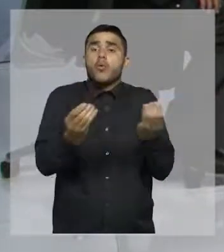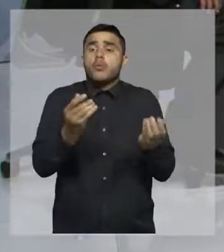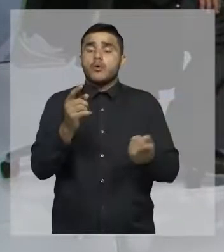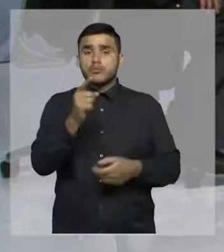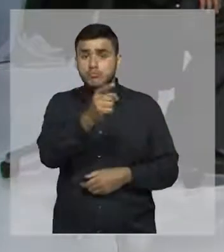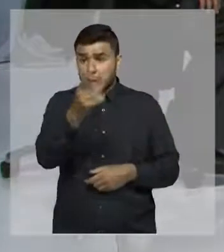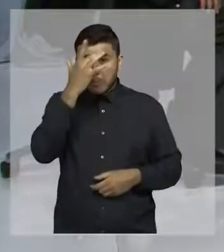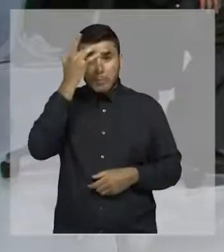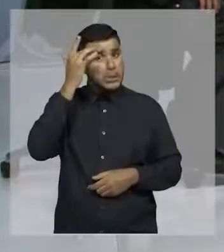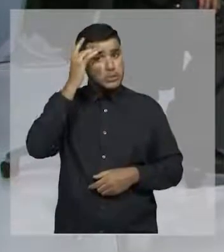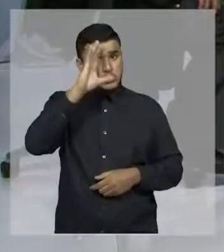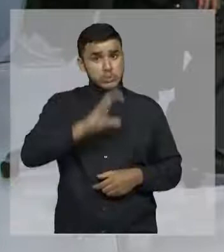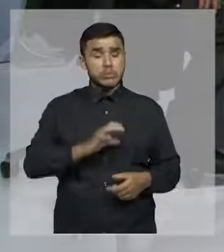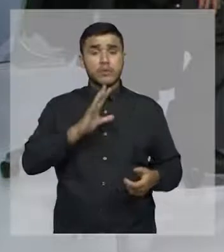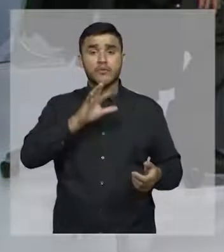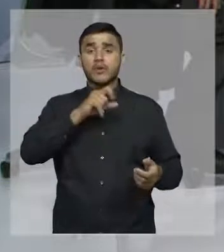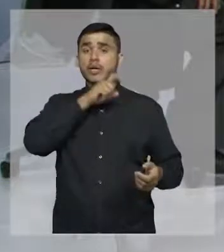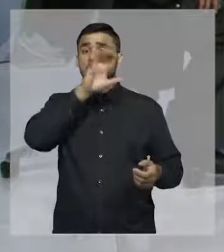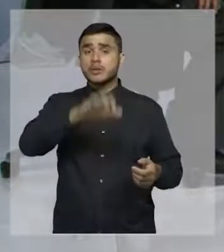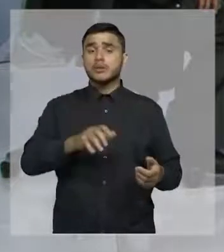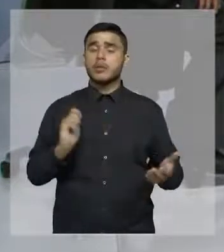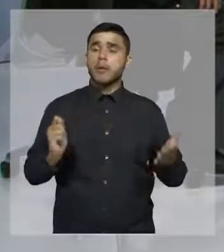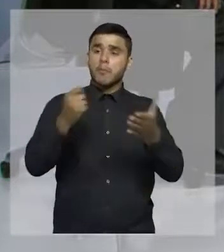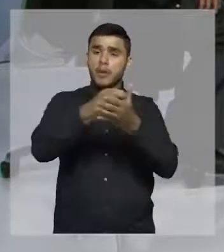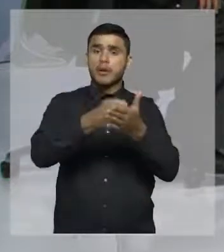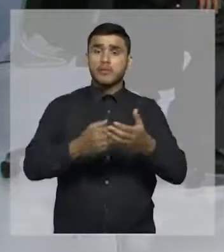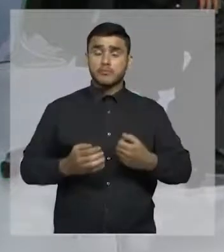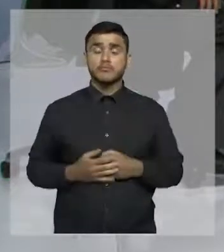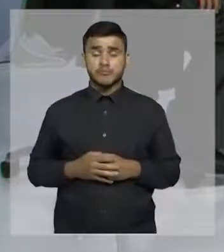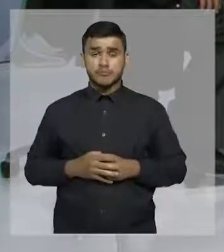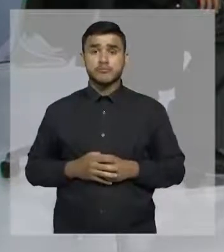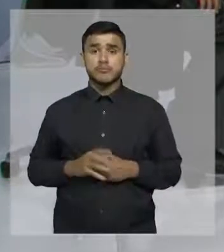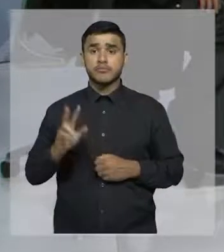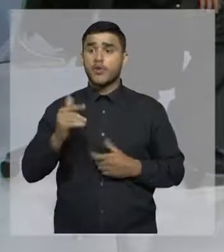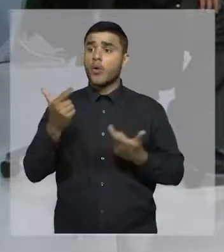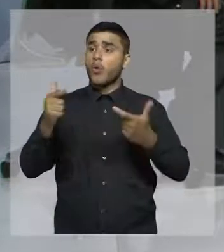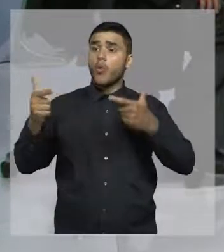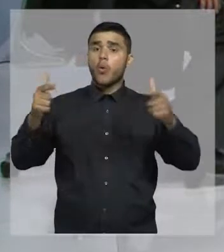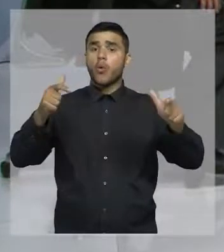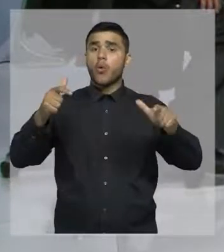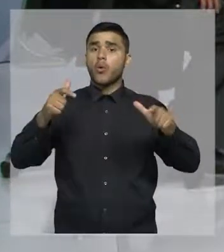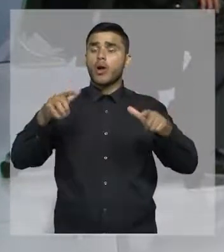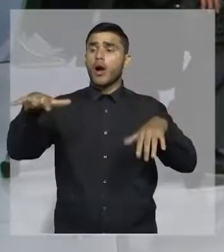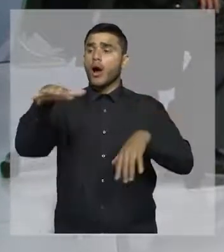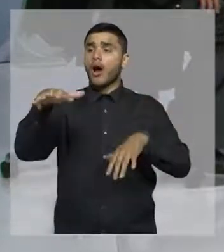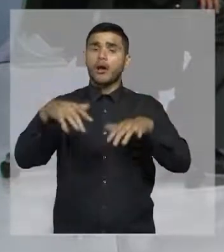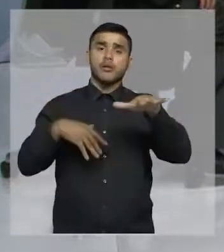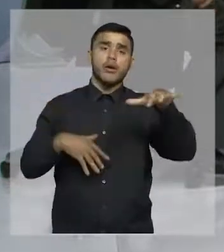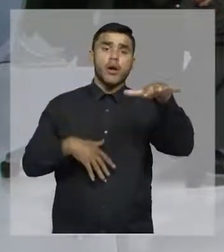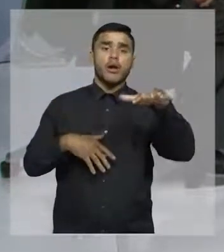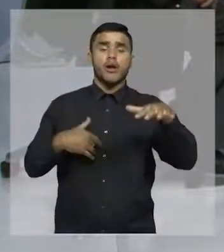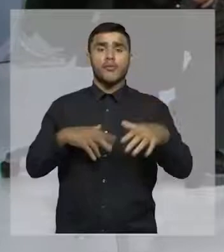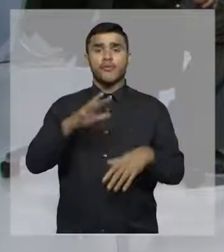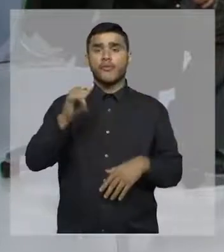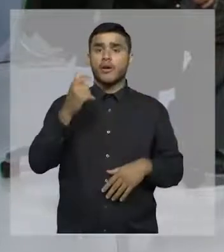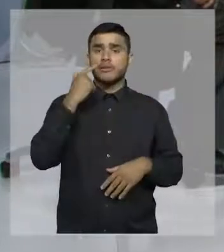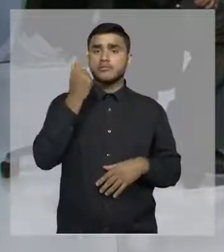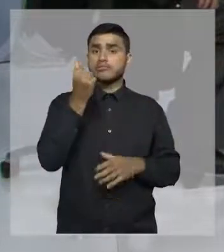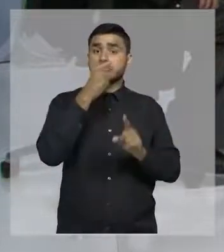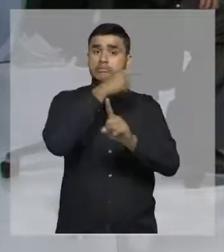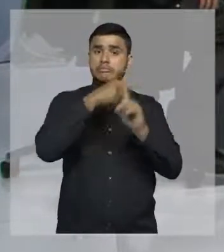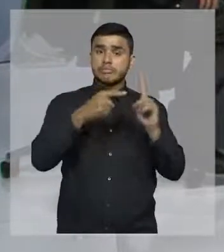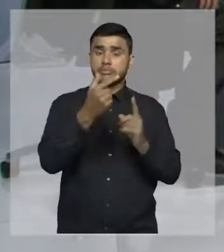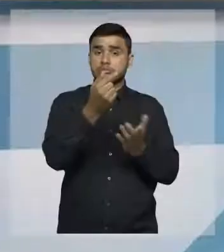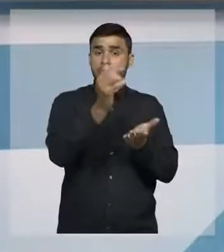de um orçamento parco de serviços essenciais de outras áreas para poder fazer. Não tem saída. Como tudo que está ruim pode ficar